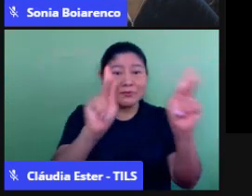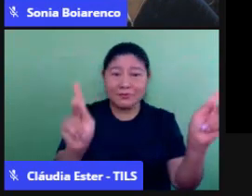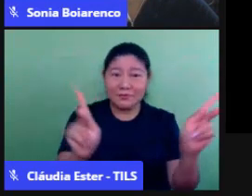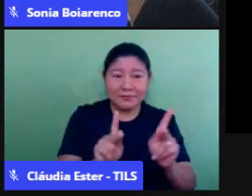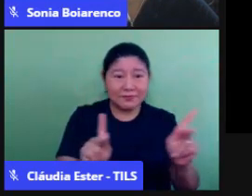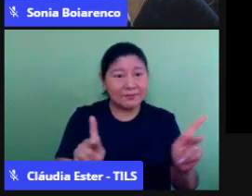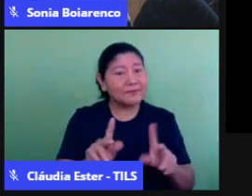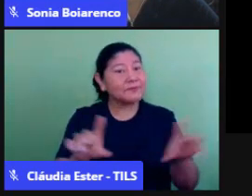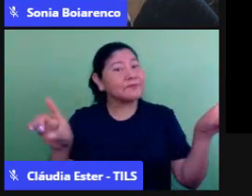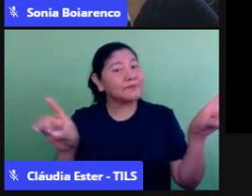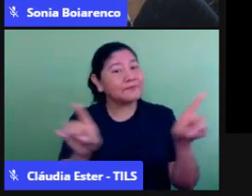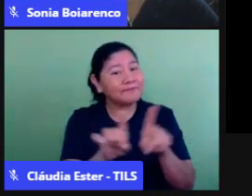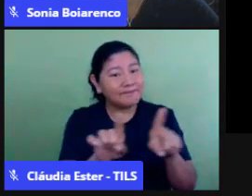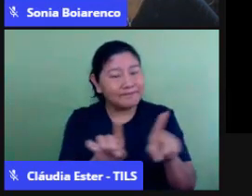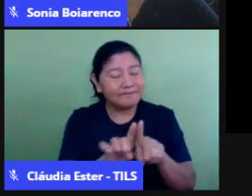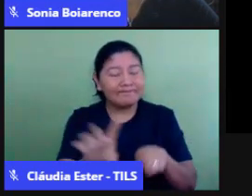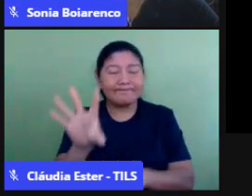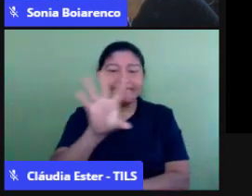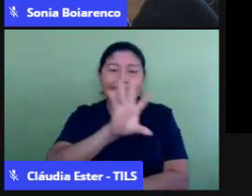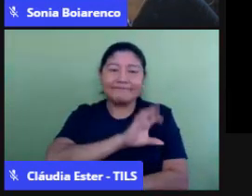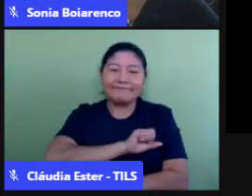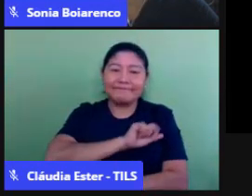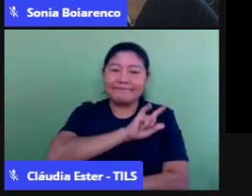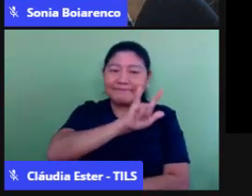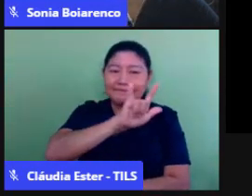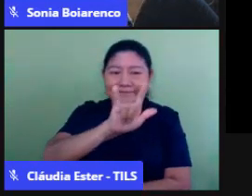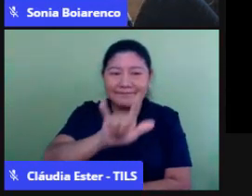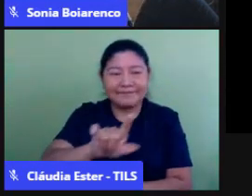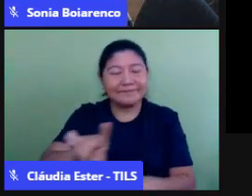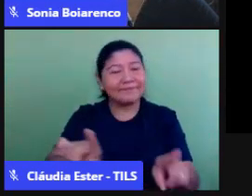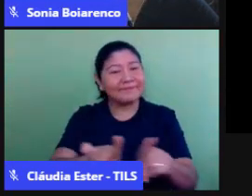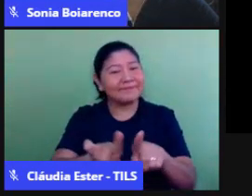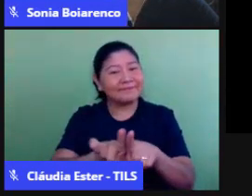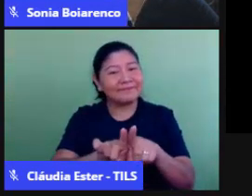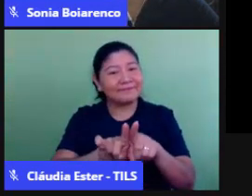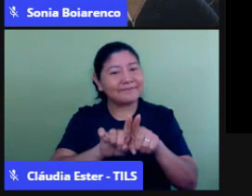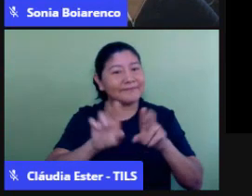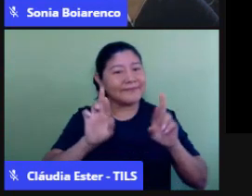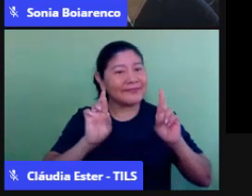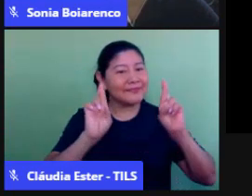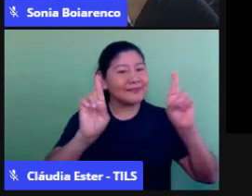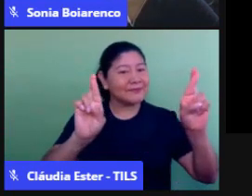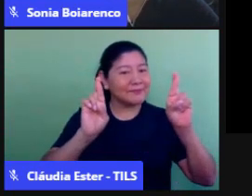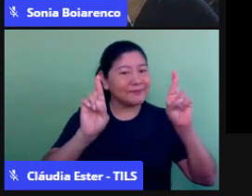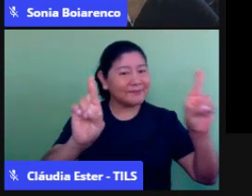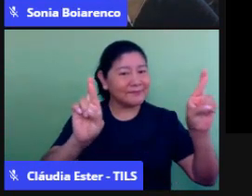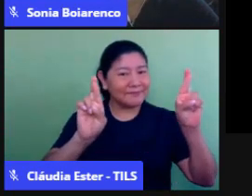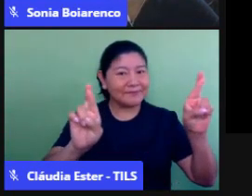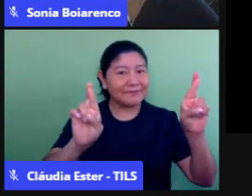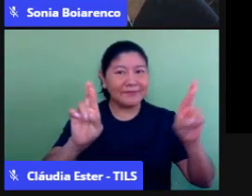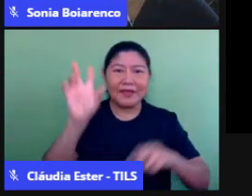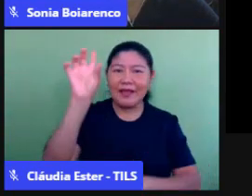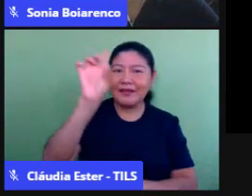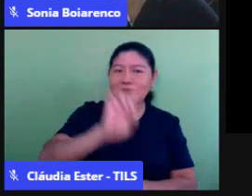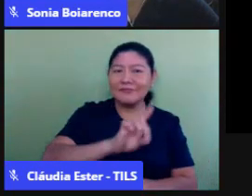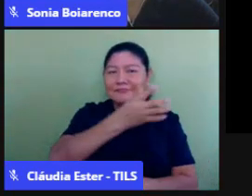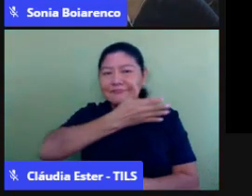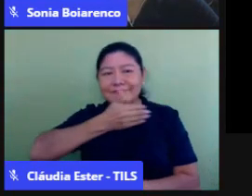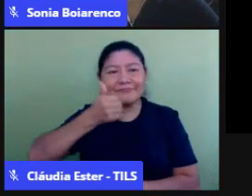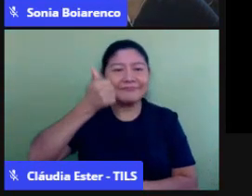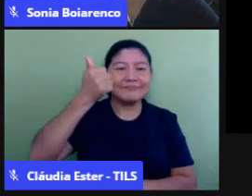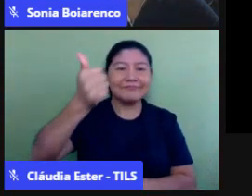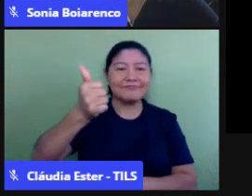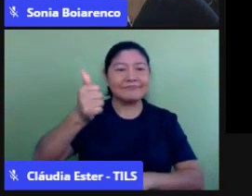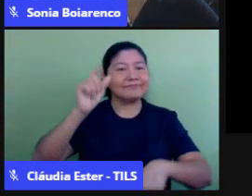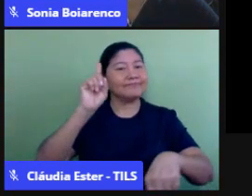pela ausência de amor e esperançar por dias melhores, né? Em tempos pandêmicos, em tempos de